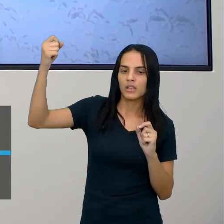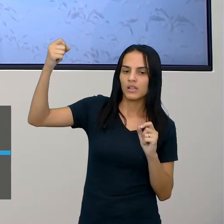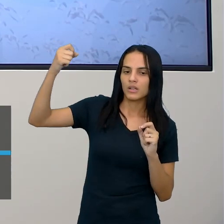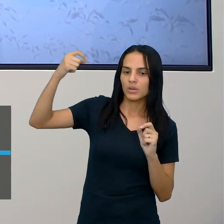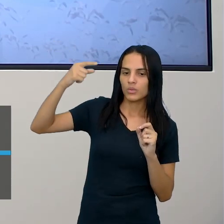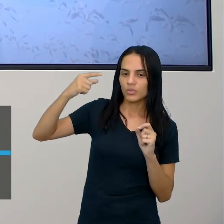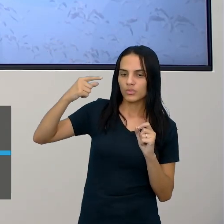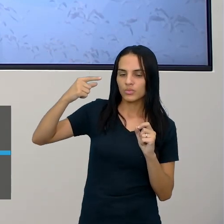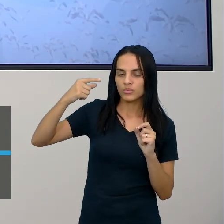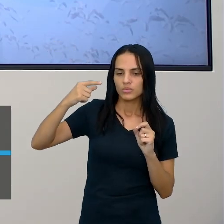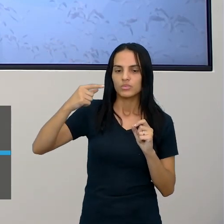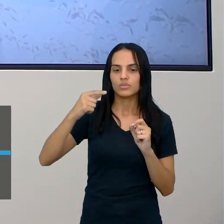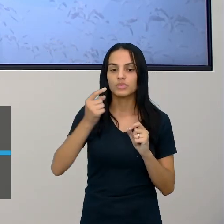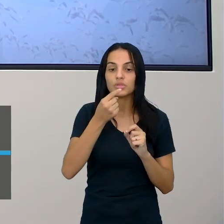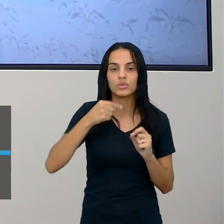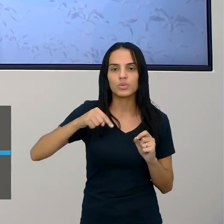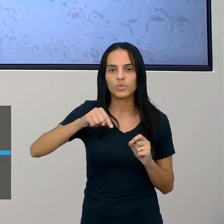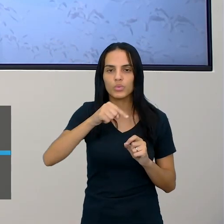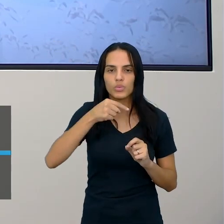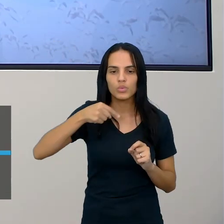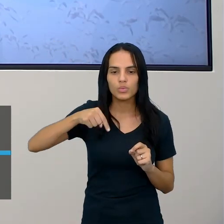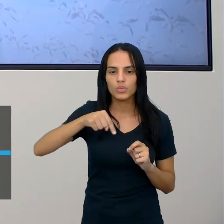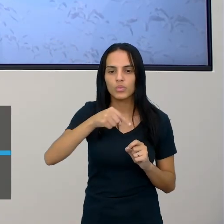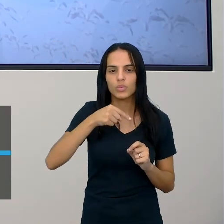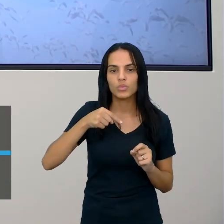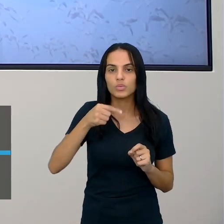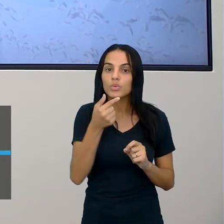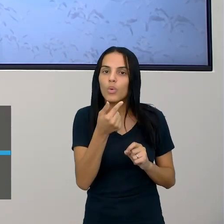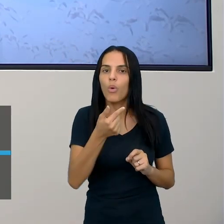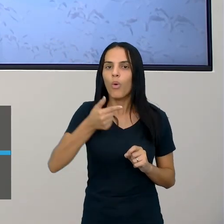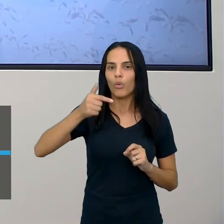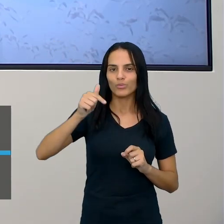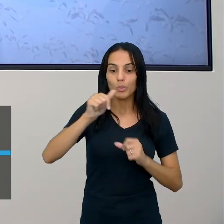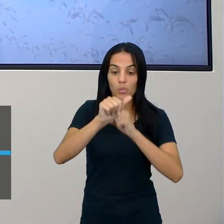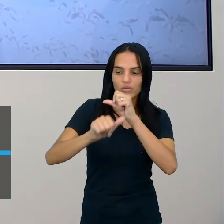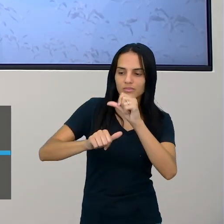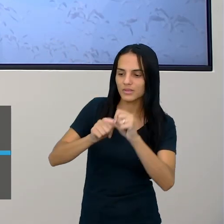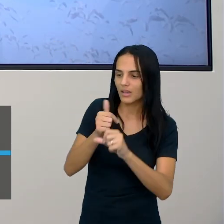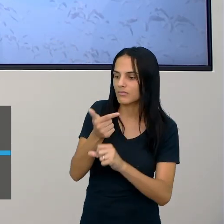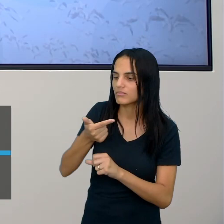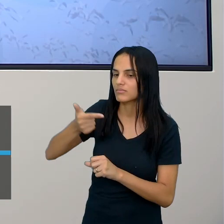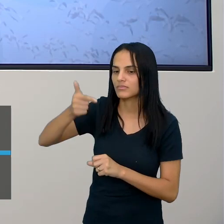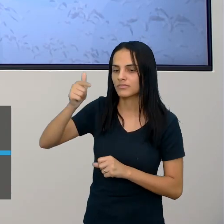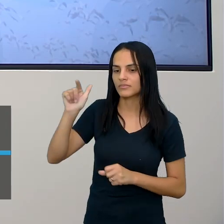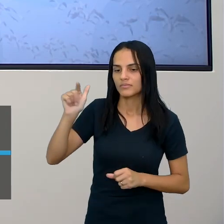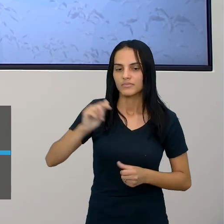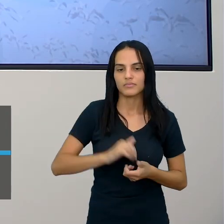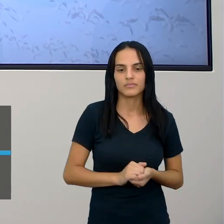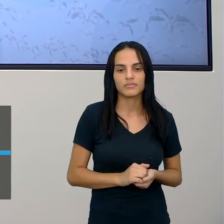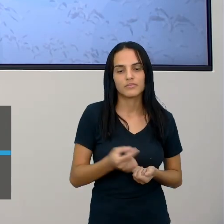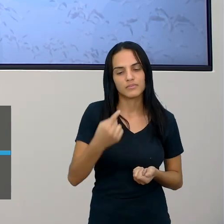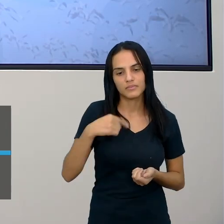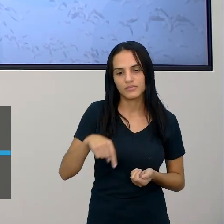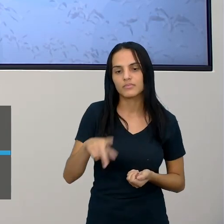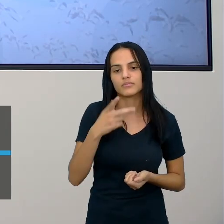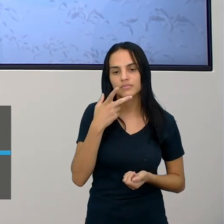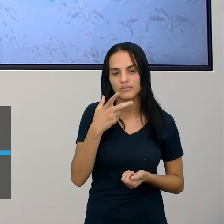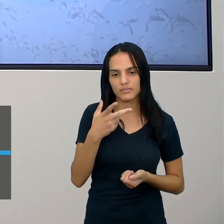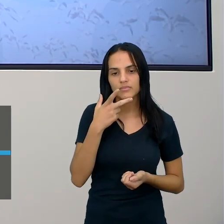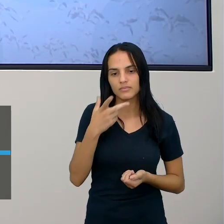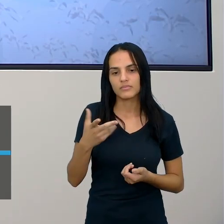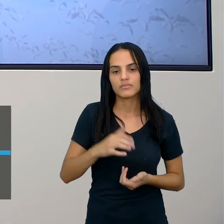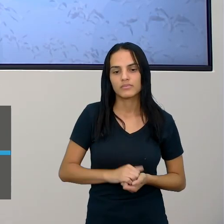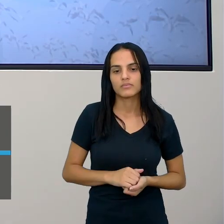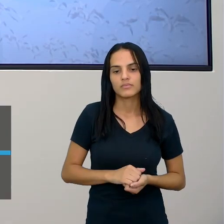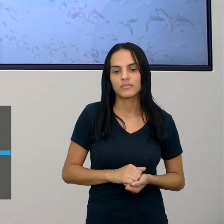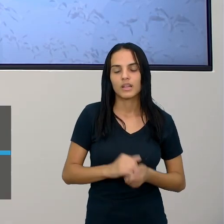outrar, né, de nos tornarmos outro. Então, é sobre isso que nós estamos falando aqui, né?